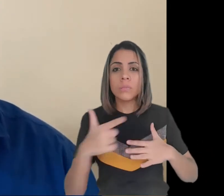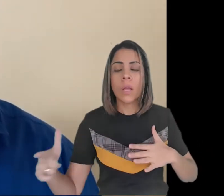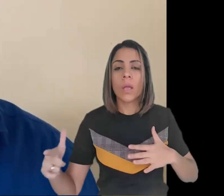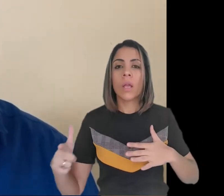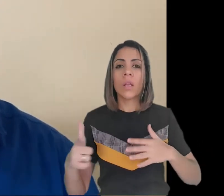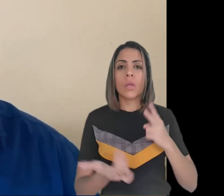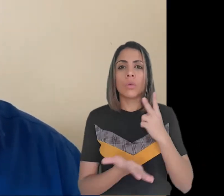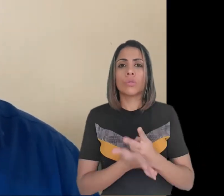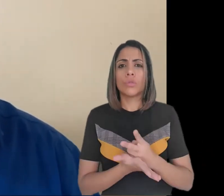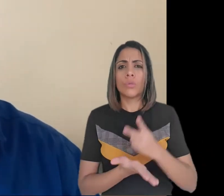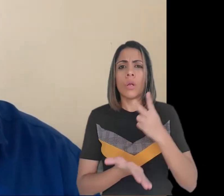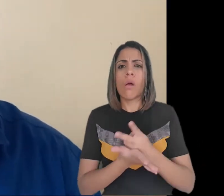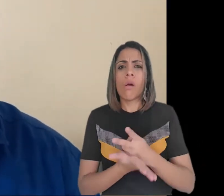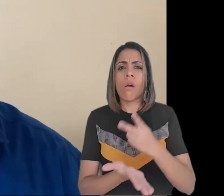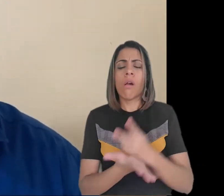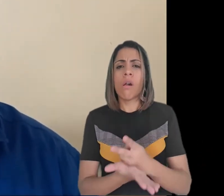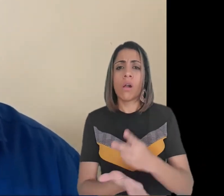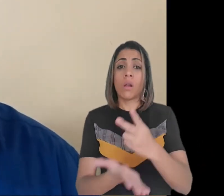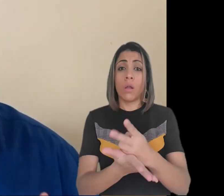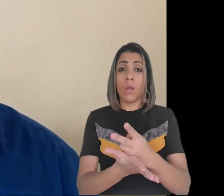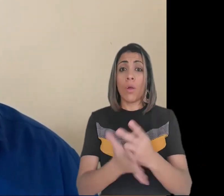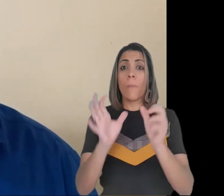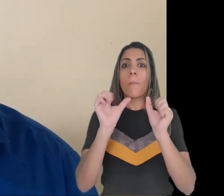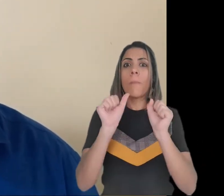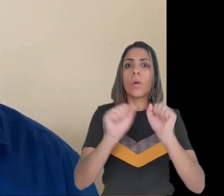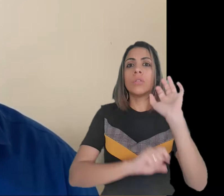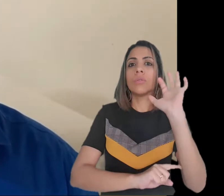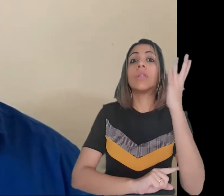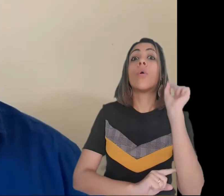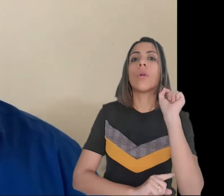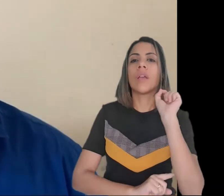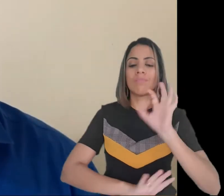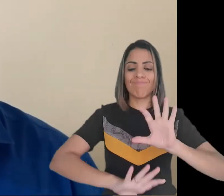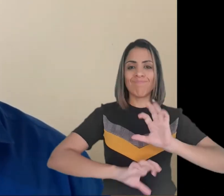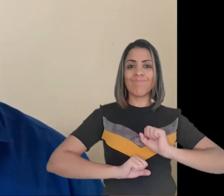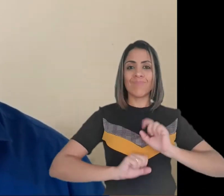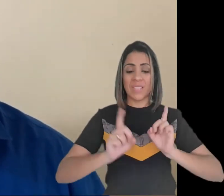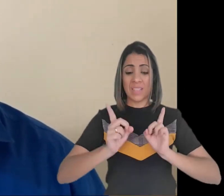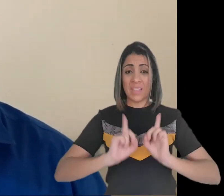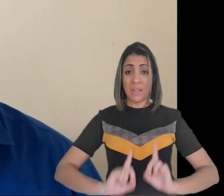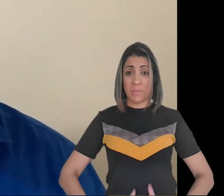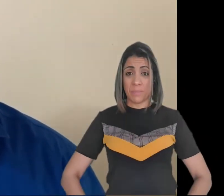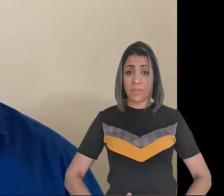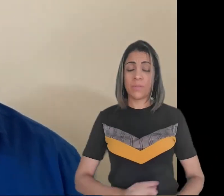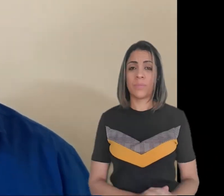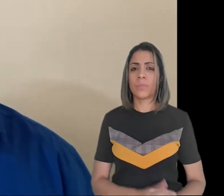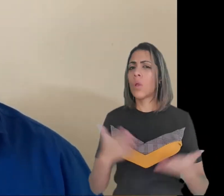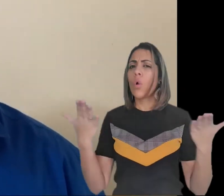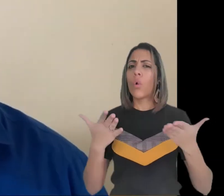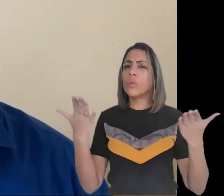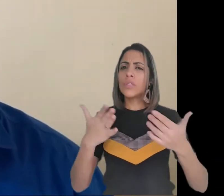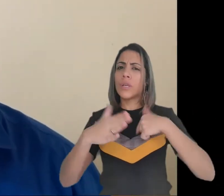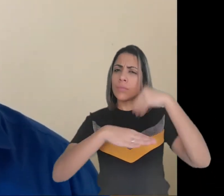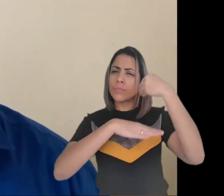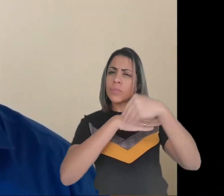desistência. E aí, então, corre o risco de se instalar um quadro depressivo. Nessa conversa de hoje, o nosso foco